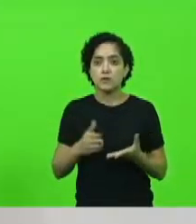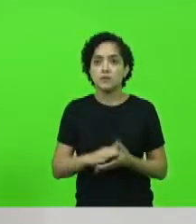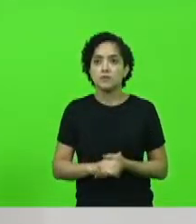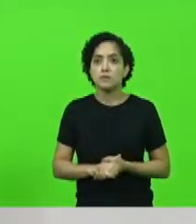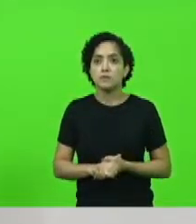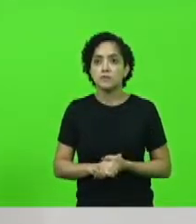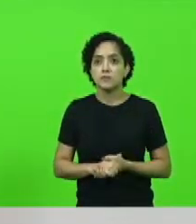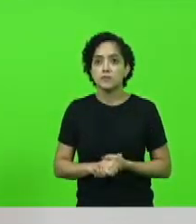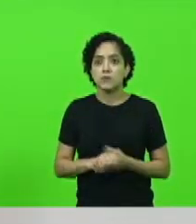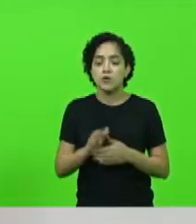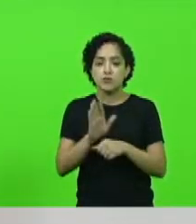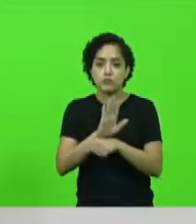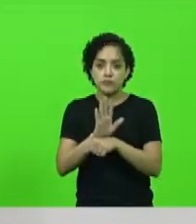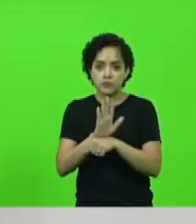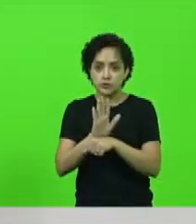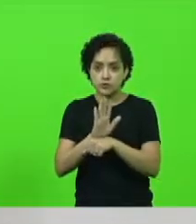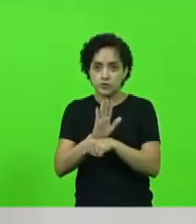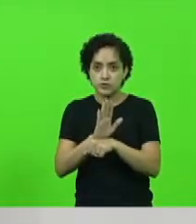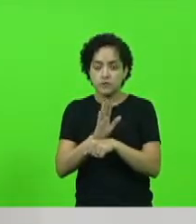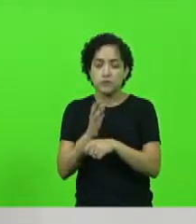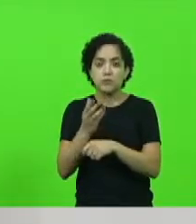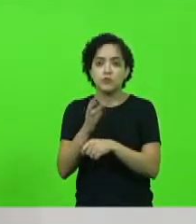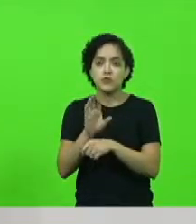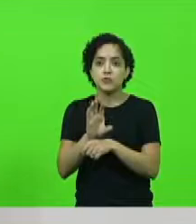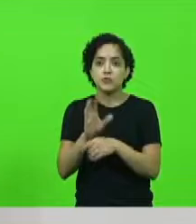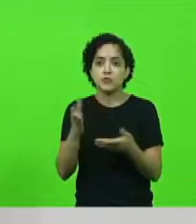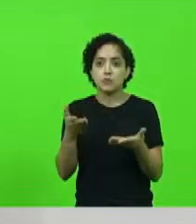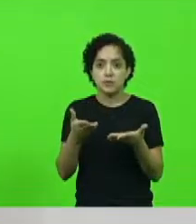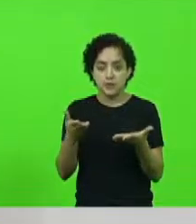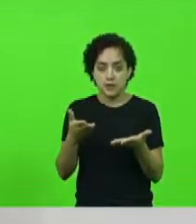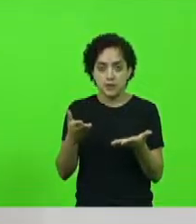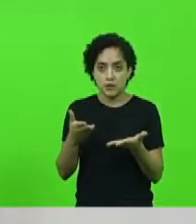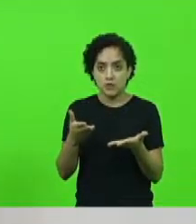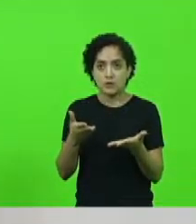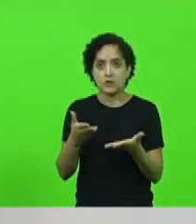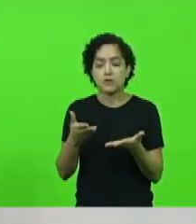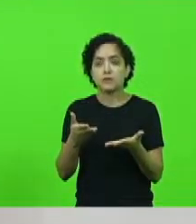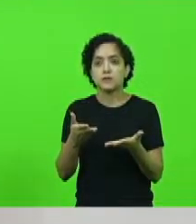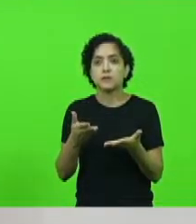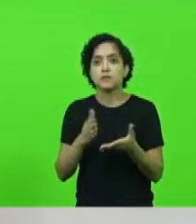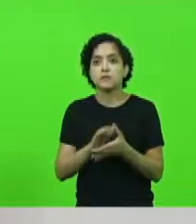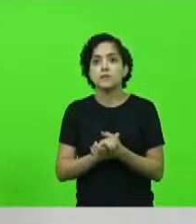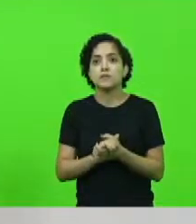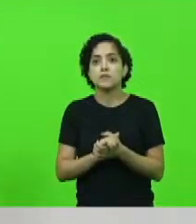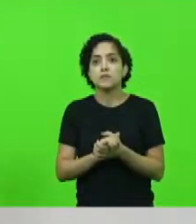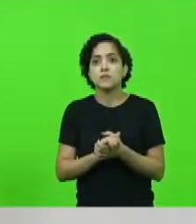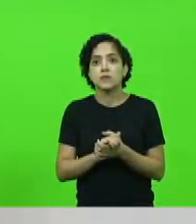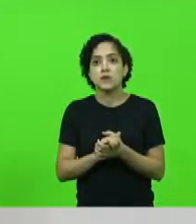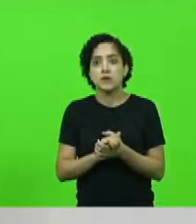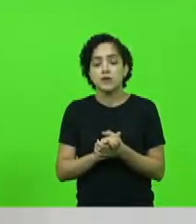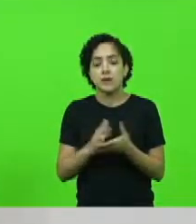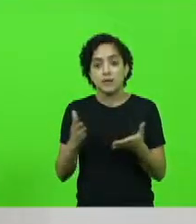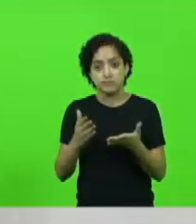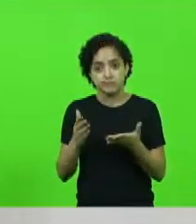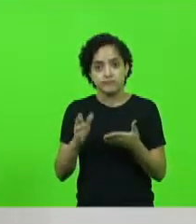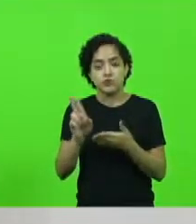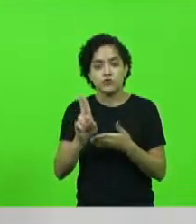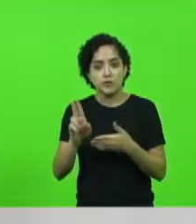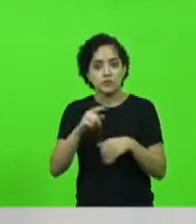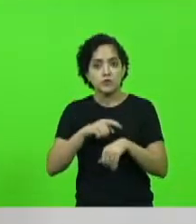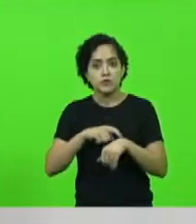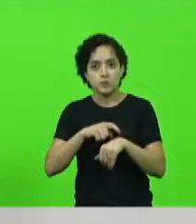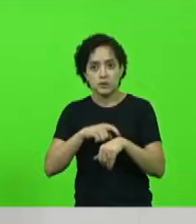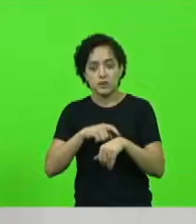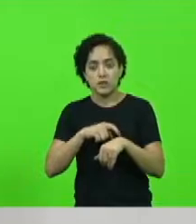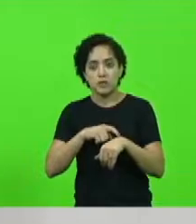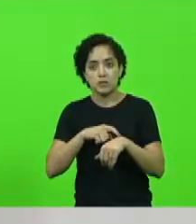Eu trouxe um videozinho ali, vou pedir para colocar ele logo de início, tá? Porque como ele é um pouquinho longo, a gente vai usar bastante do tempo dele ali, e